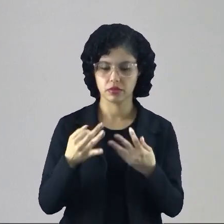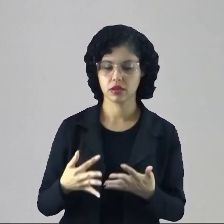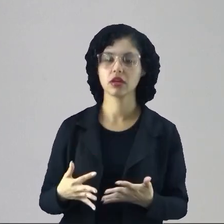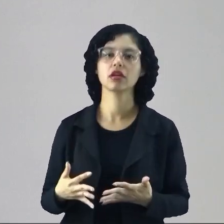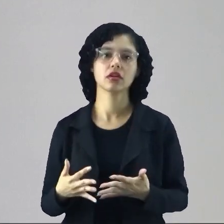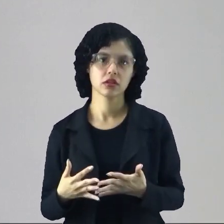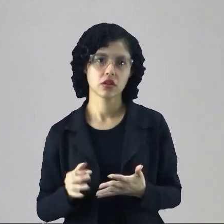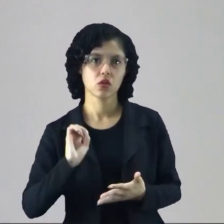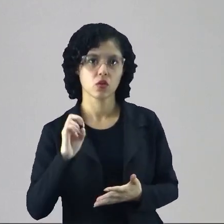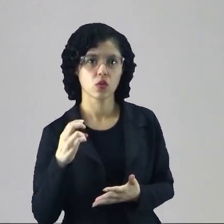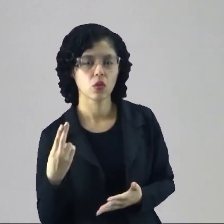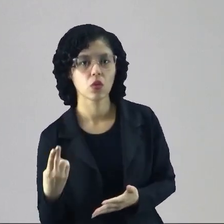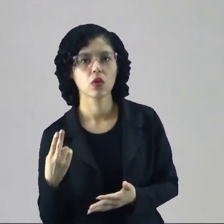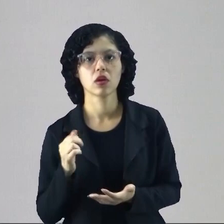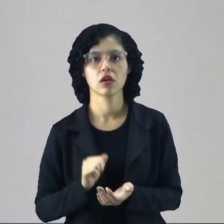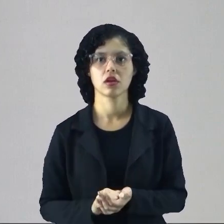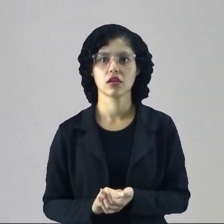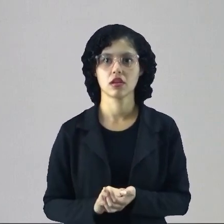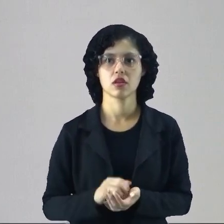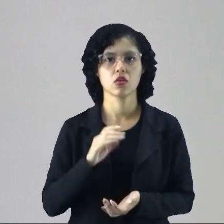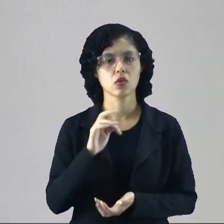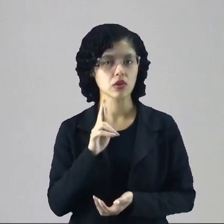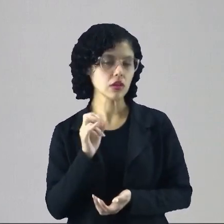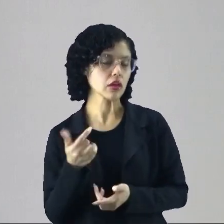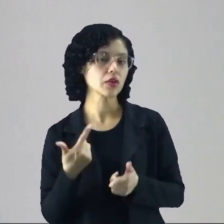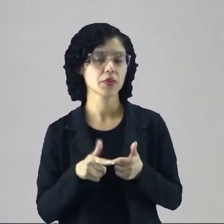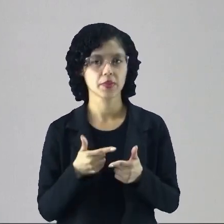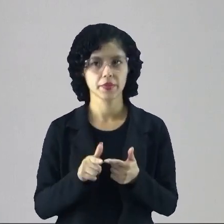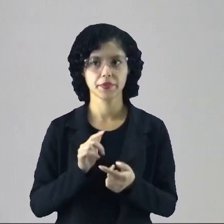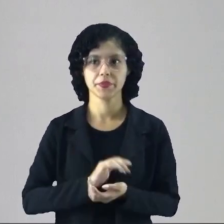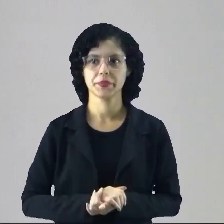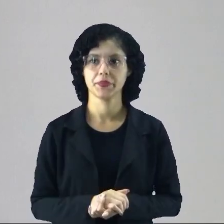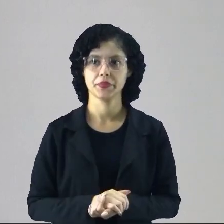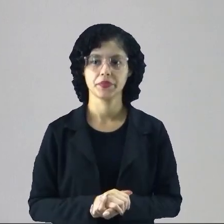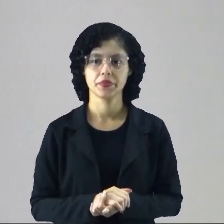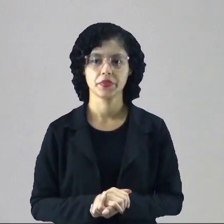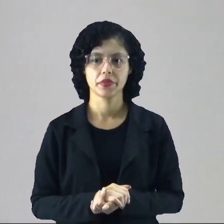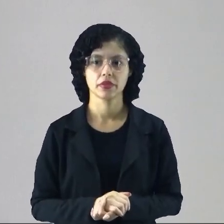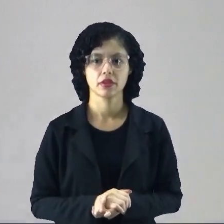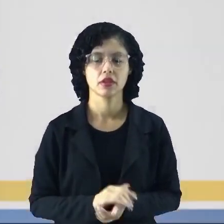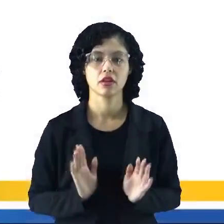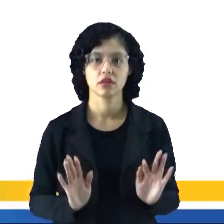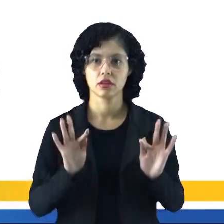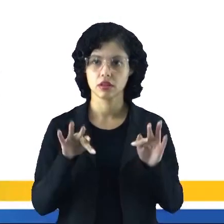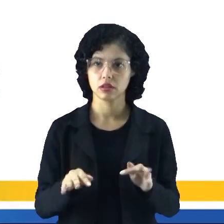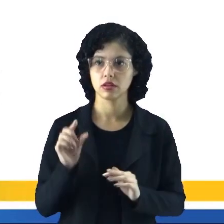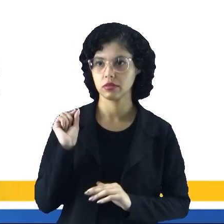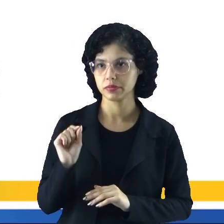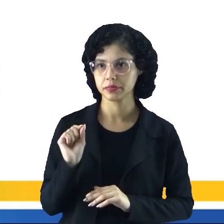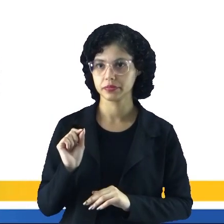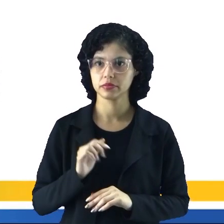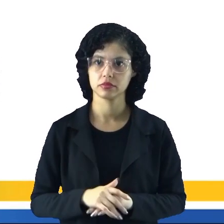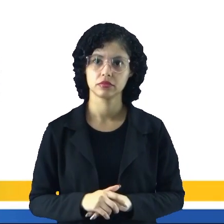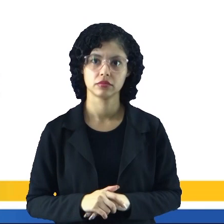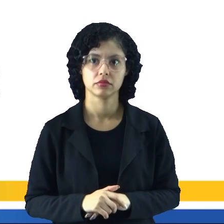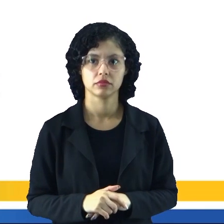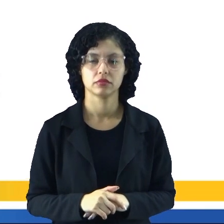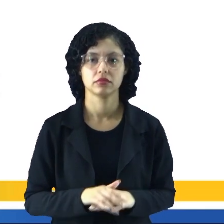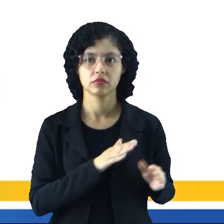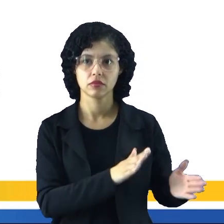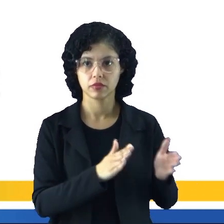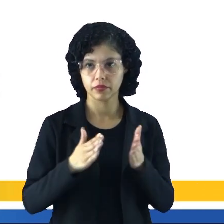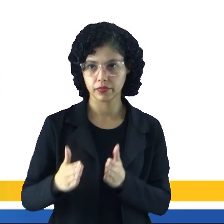explicar ele e o outro para você contra argumentar aquele problema Ok e na conclusão nós temos o que